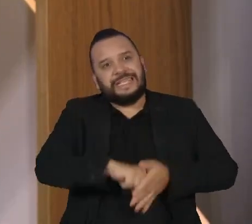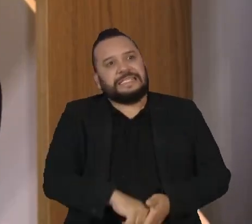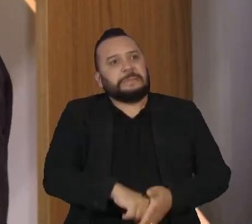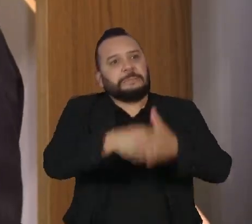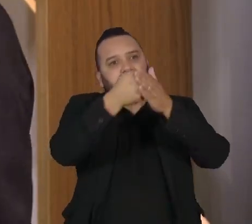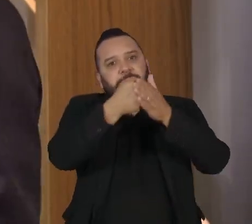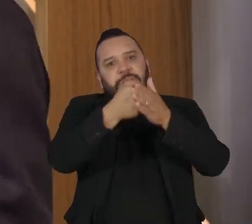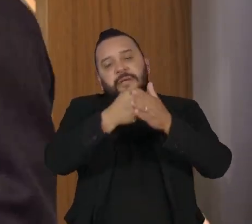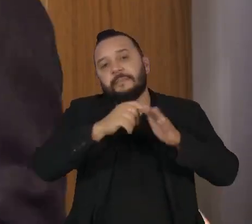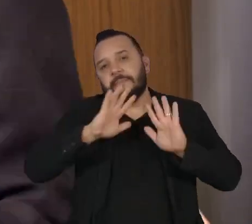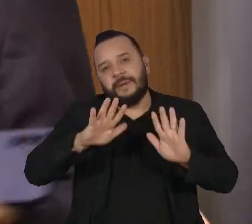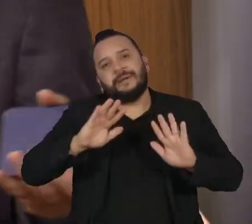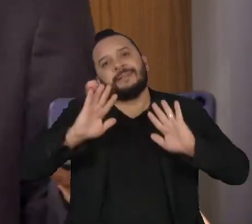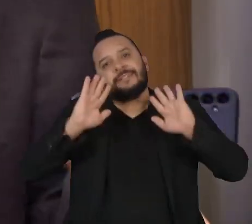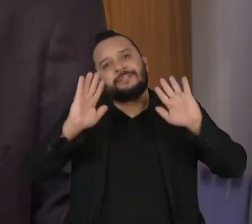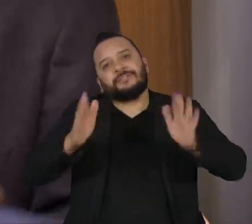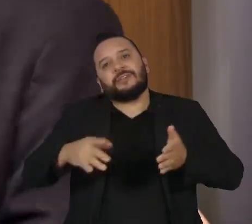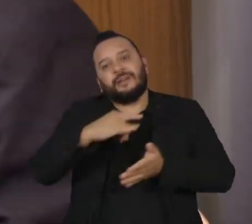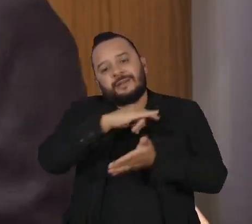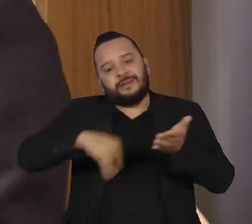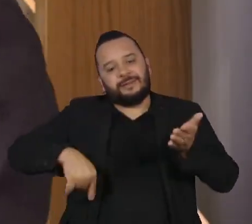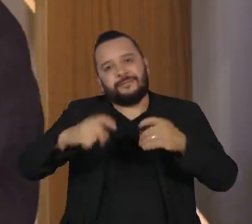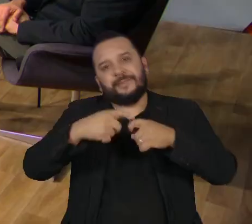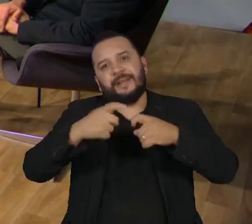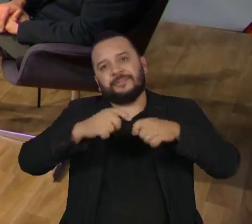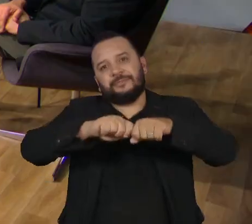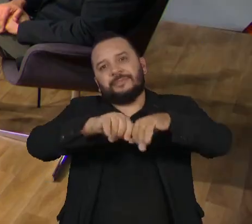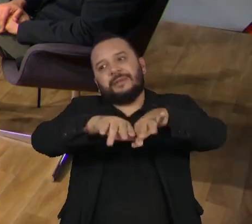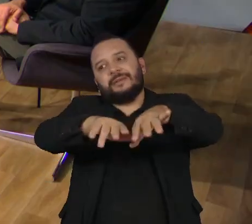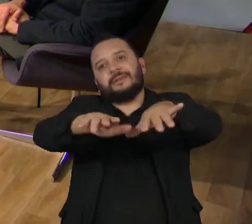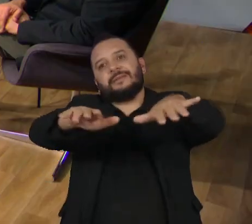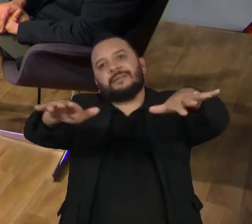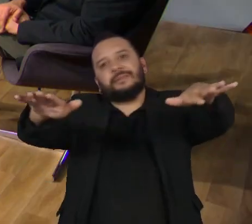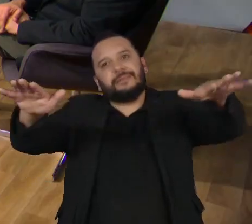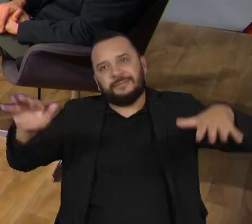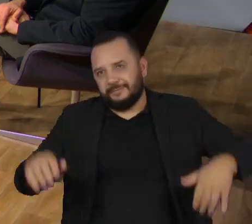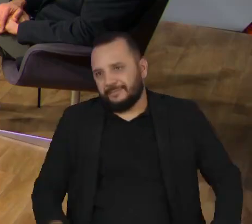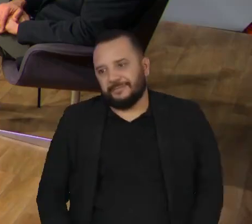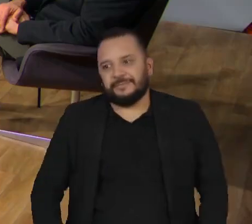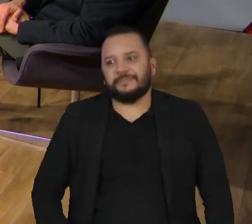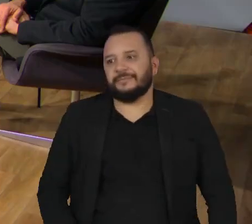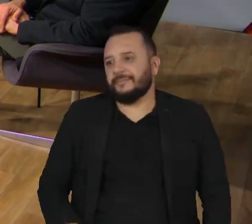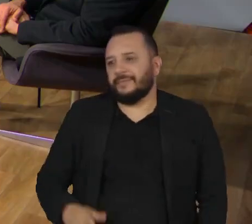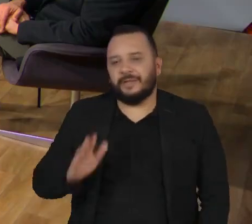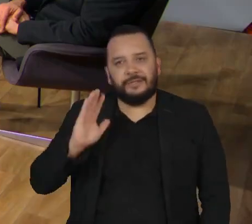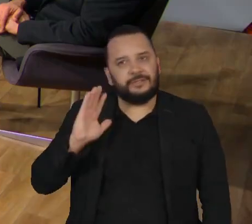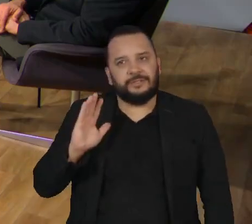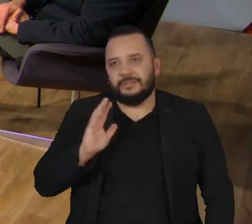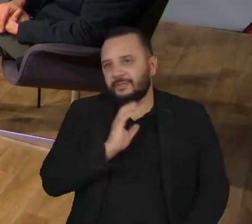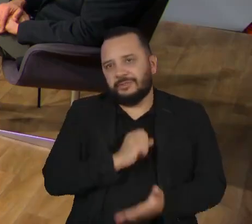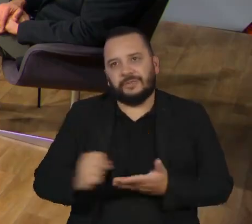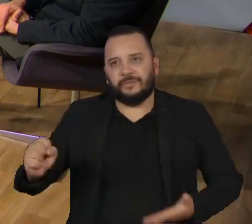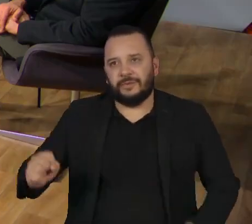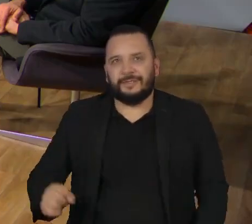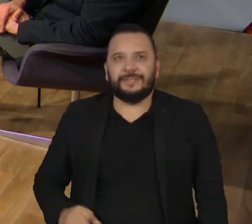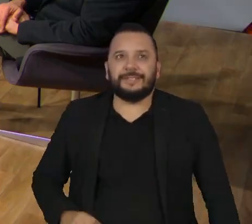um desafio posto para o sistema legislativo e jurídico. Sim, aí vale dizer como esse documento foi muito mal produzido,